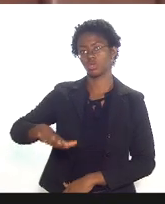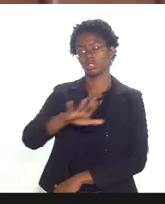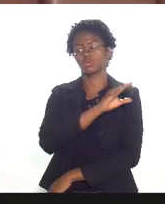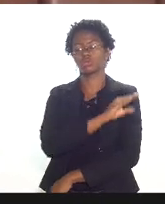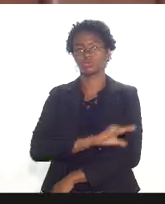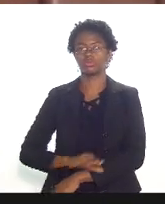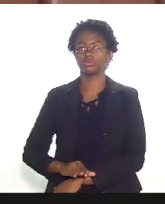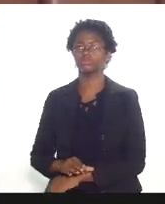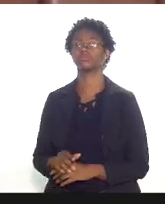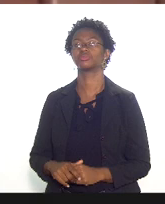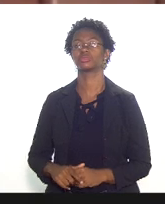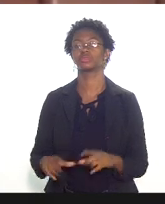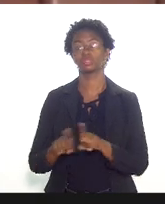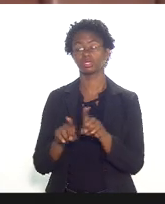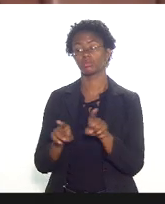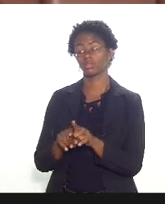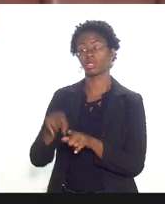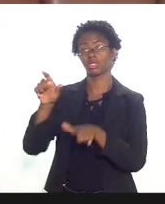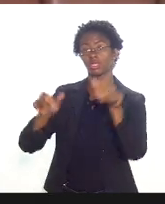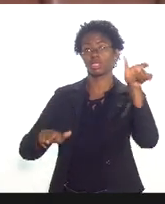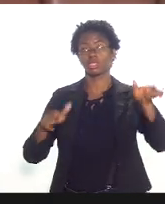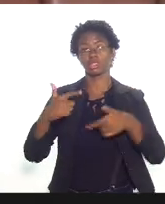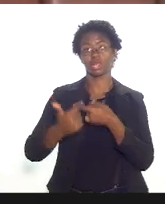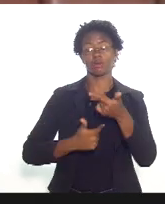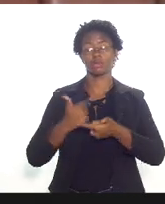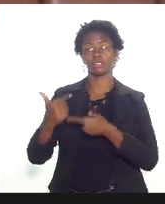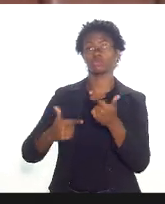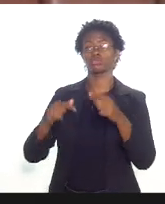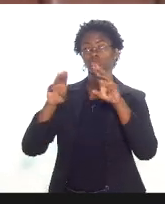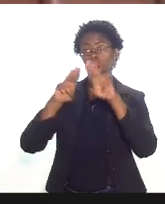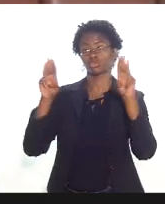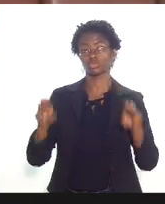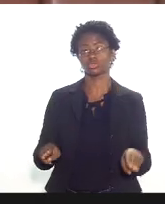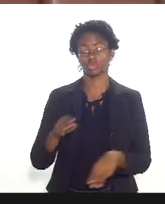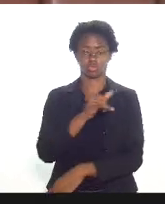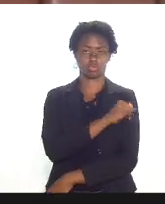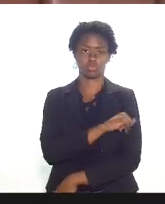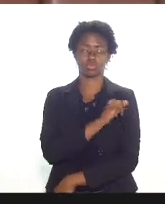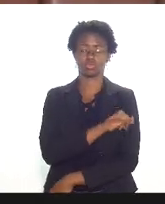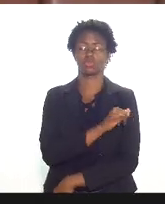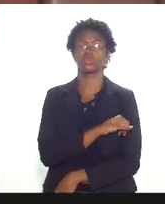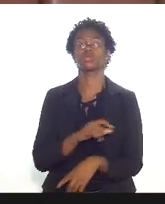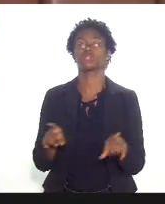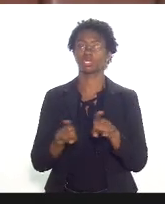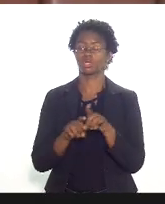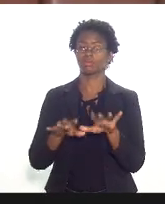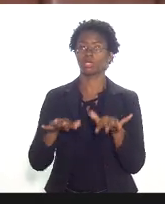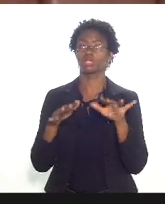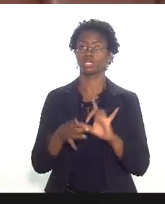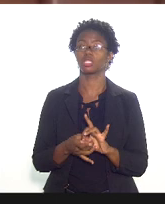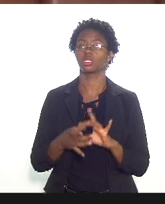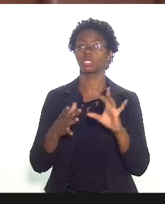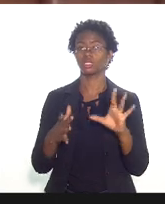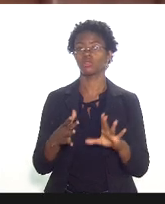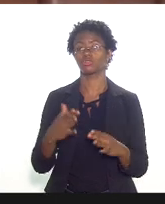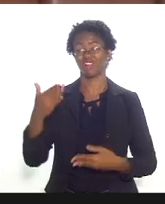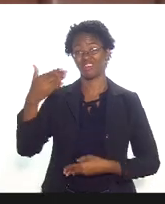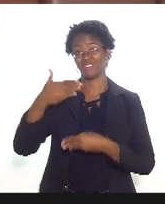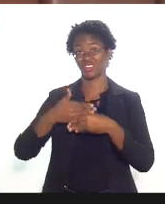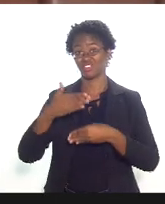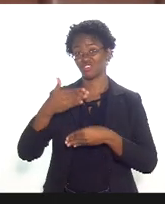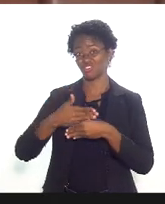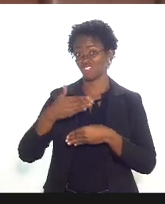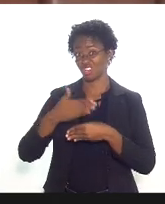e trabalhadoras dos museus no Estado do Rio de Janeiro. E uma audiência pública sobre o fechamento do Hospital